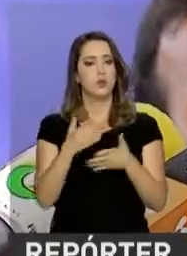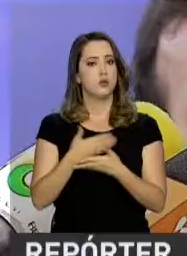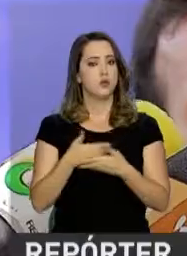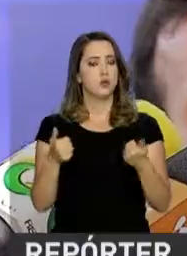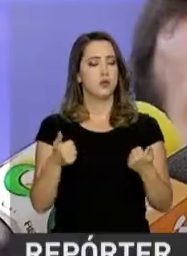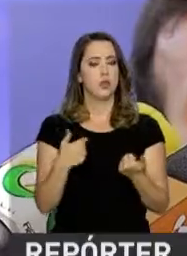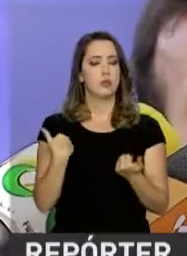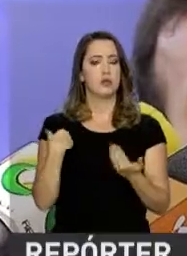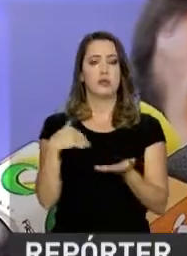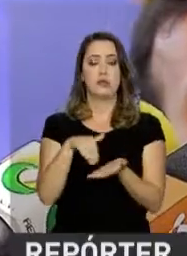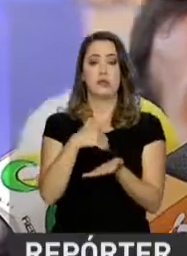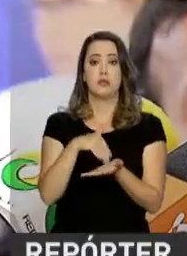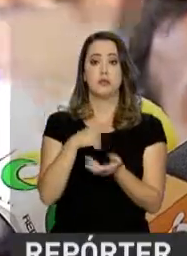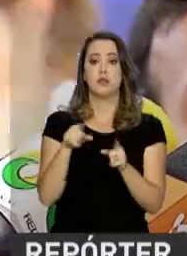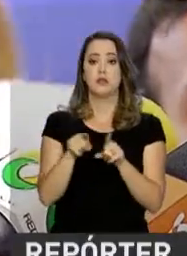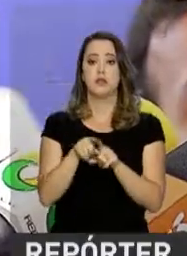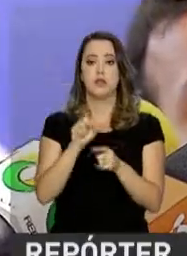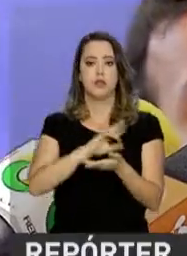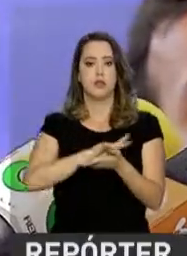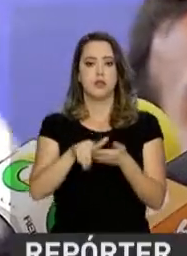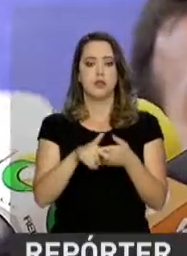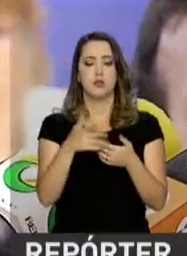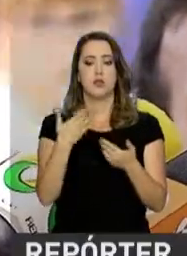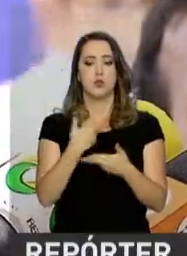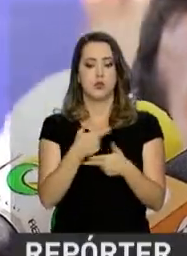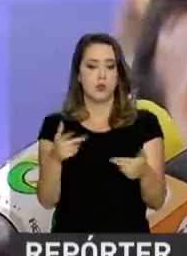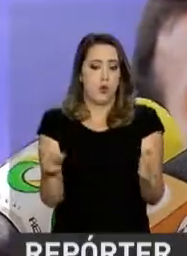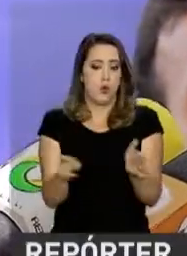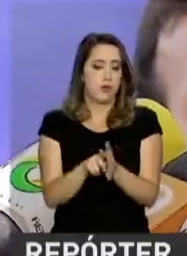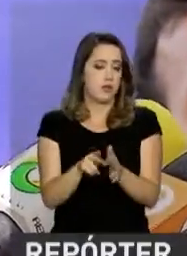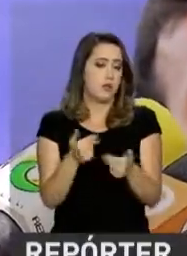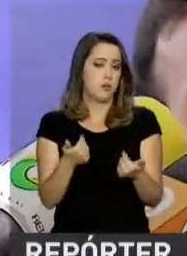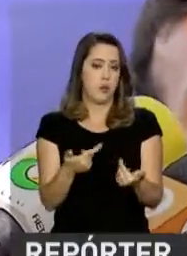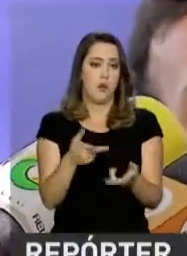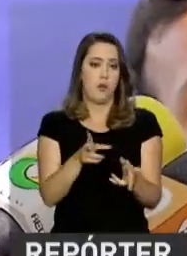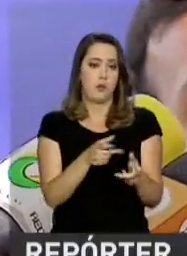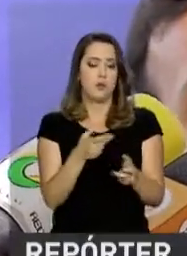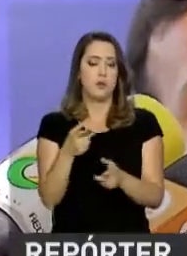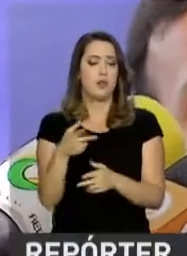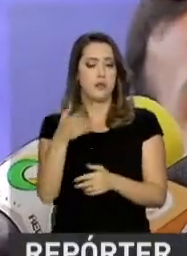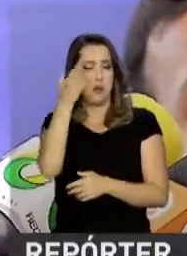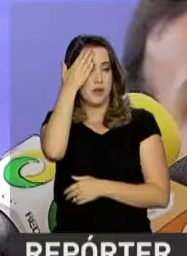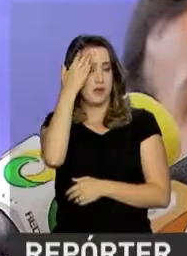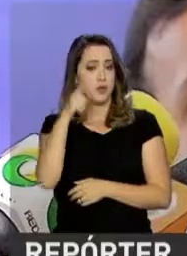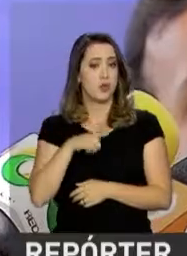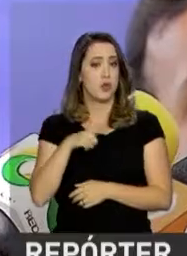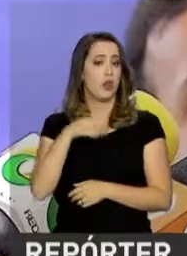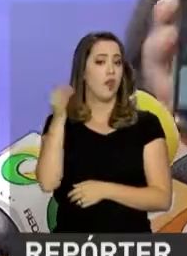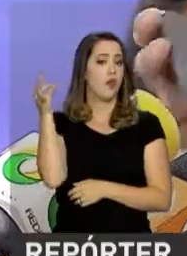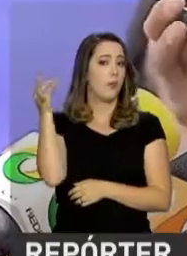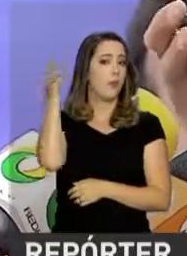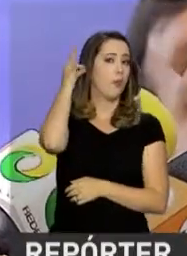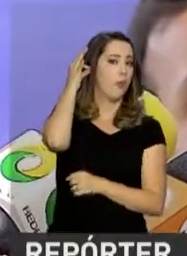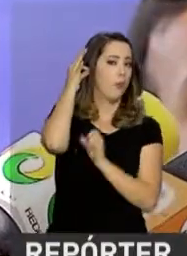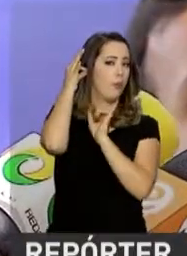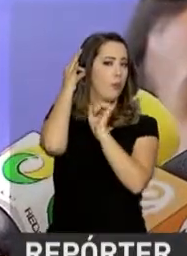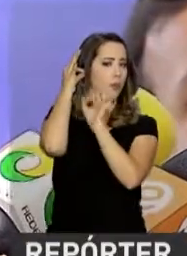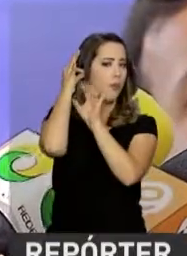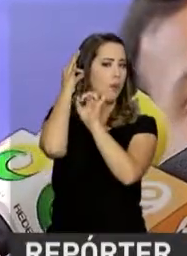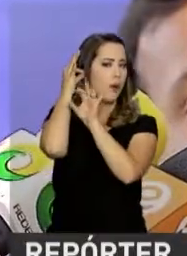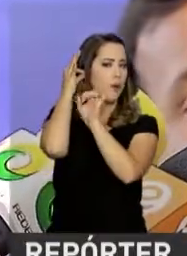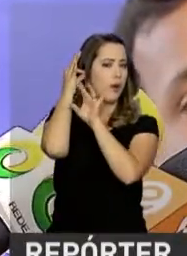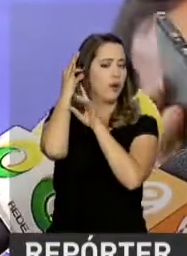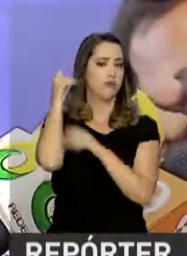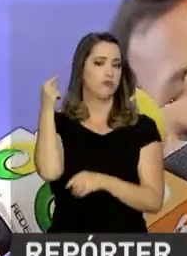a descrição, inclusive de equipamentos, por exemplo, para detecção de ponto eletrônico que vai ser aprimorado,